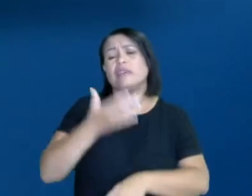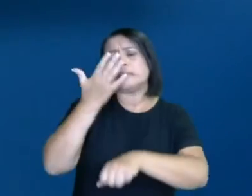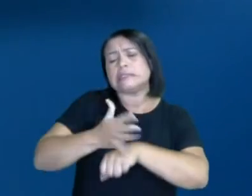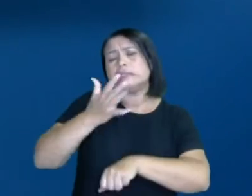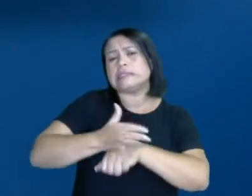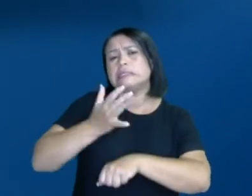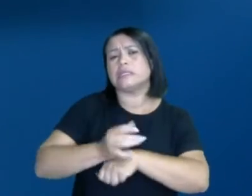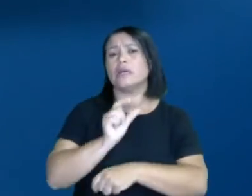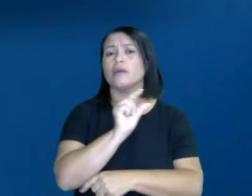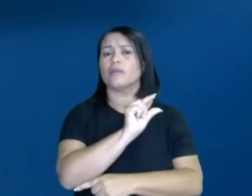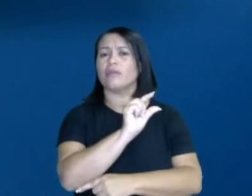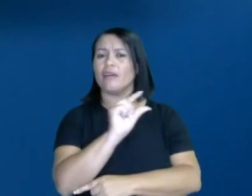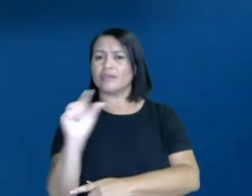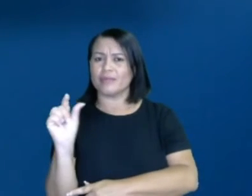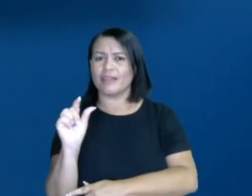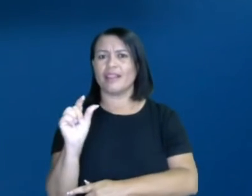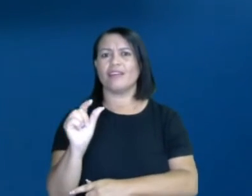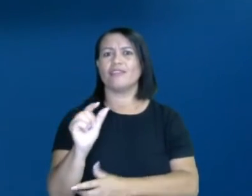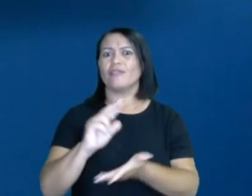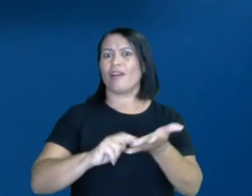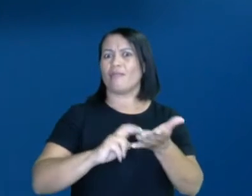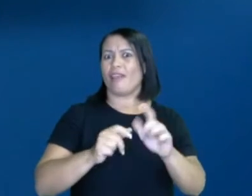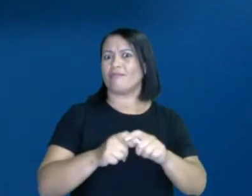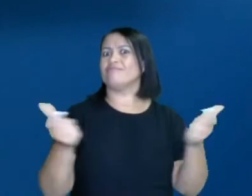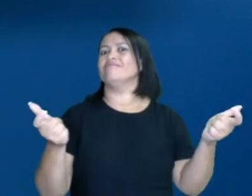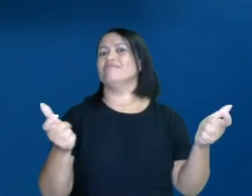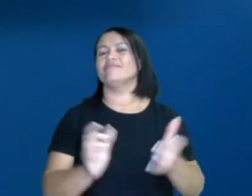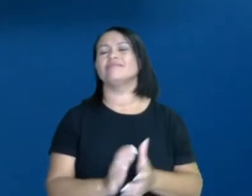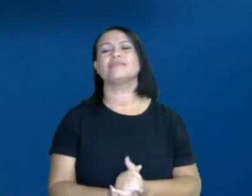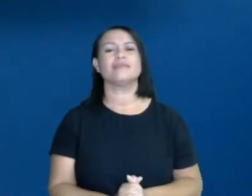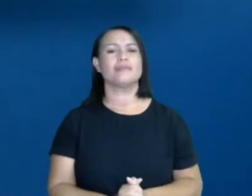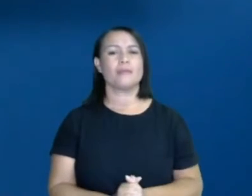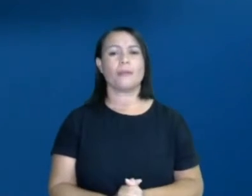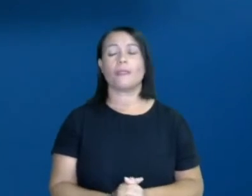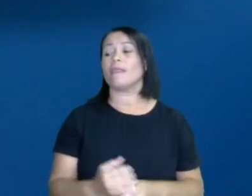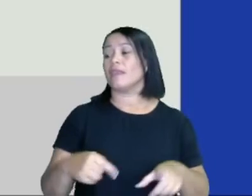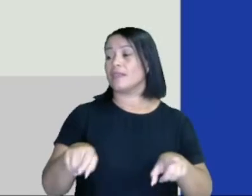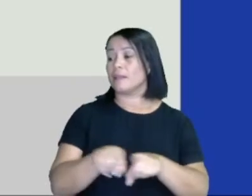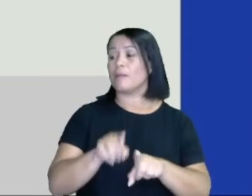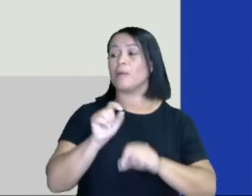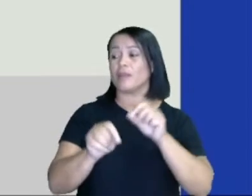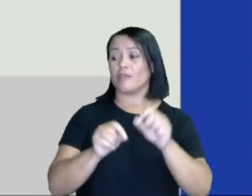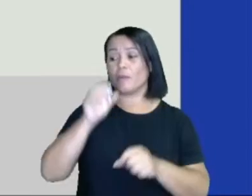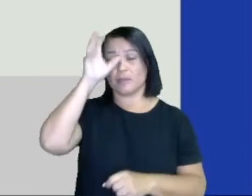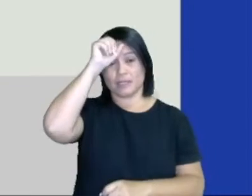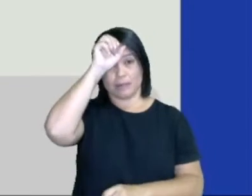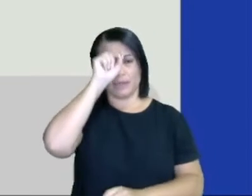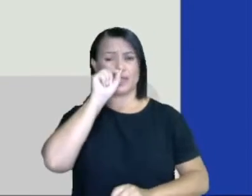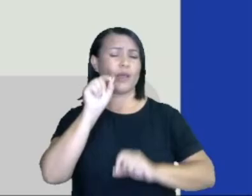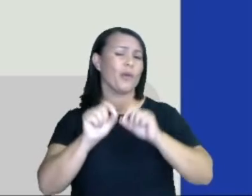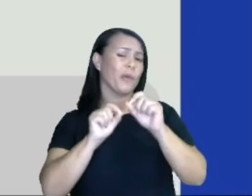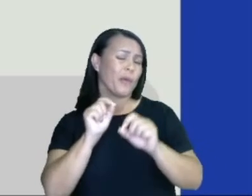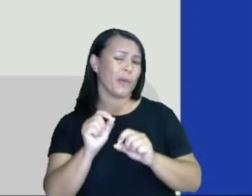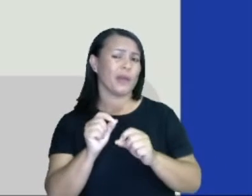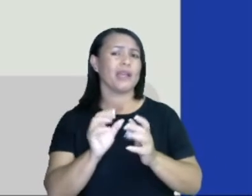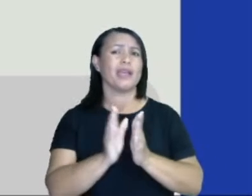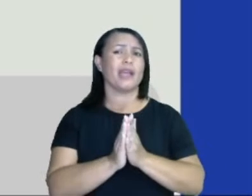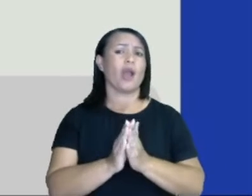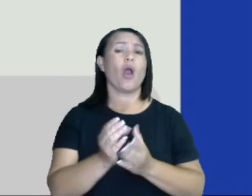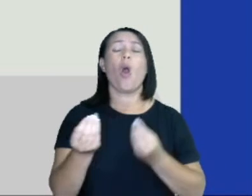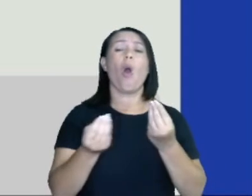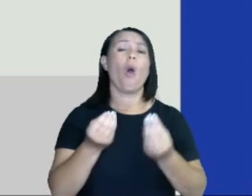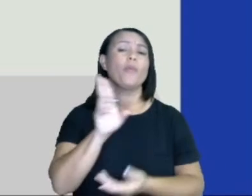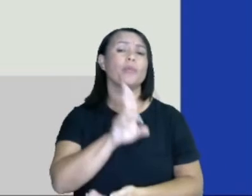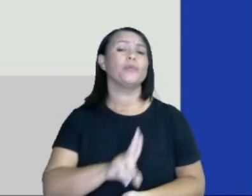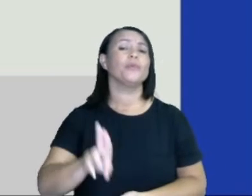vocês possam aumentar esse vocabulário. E aí, a gente vai aprender agora como é que a gente